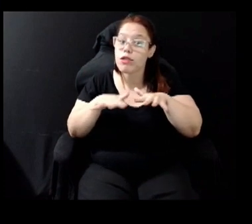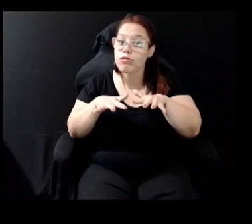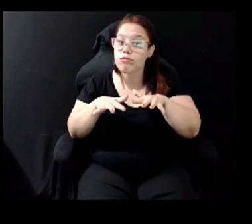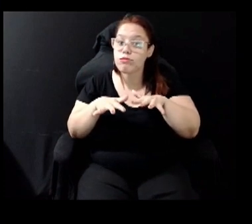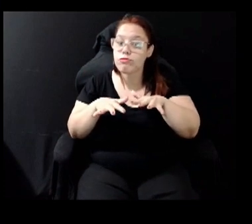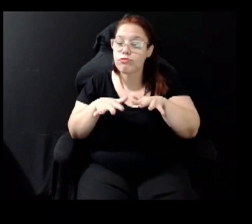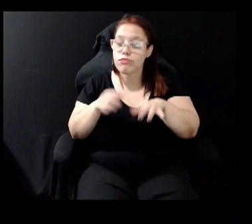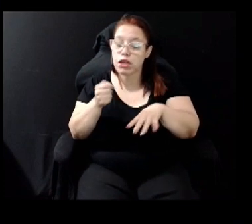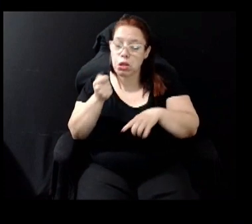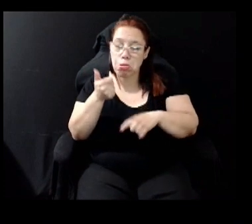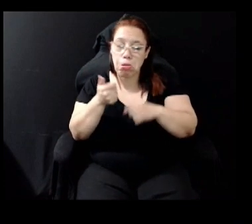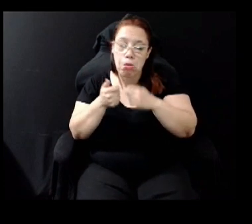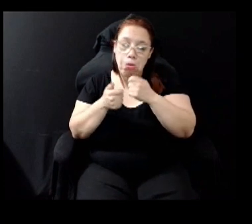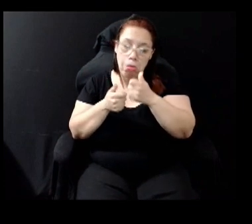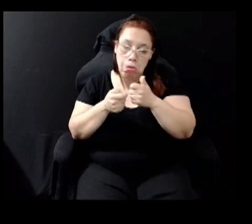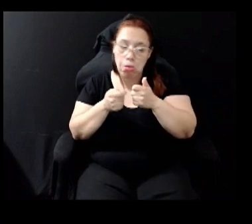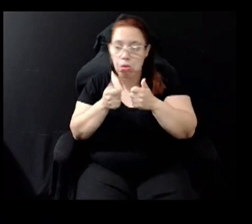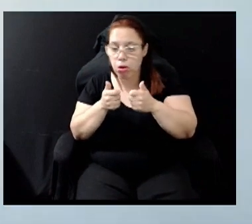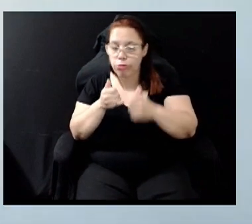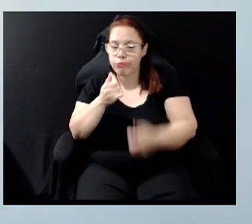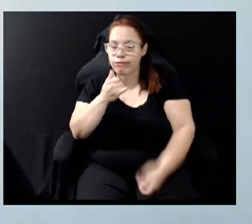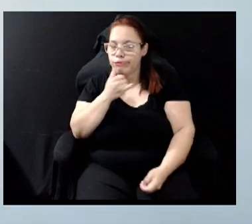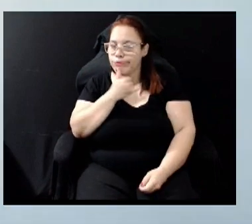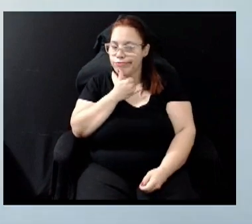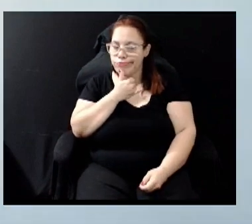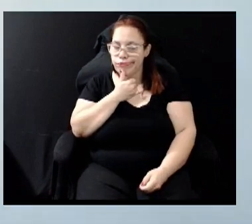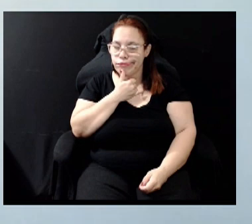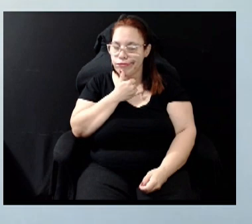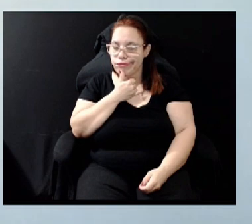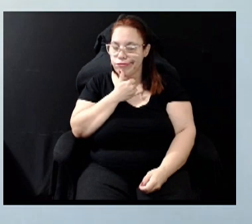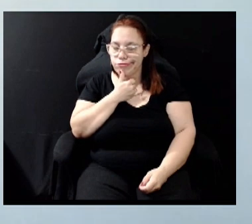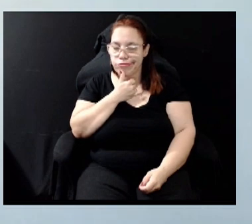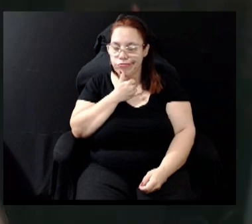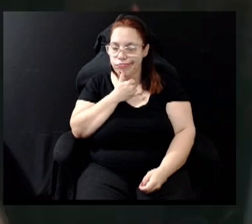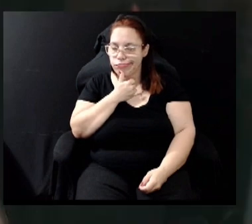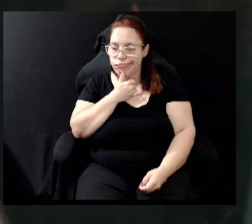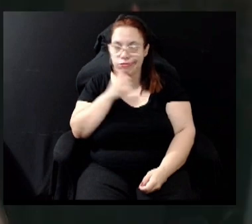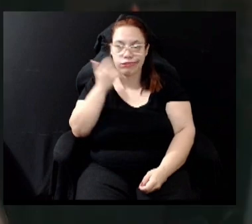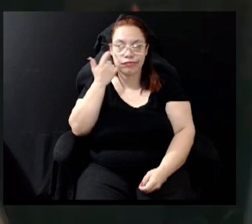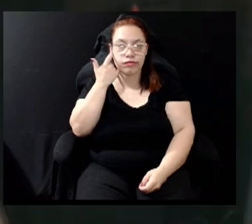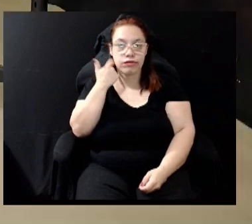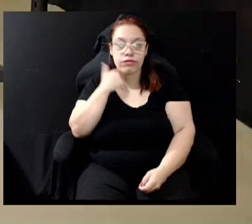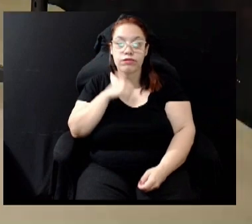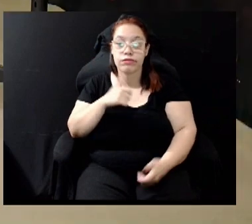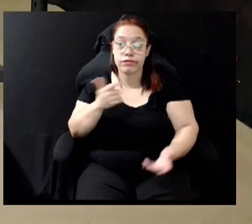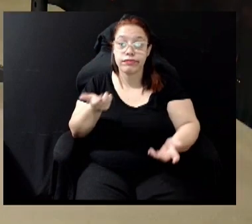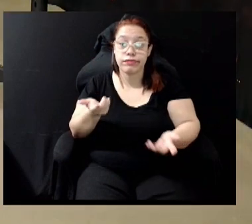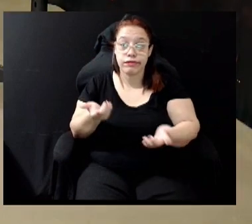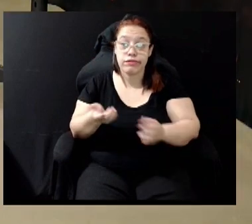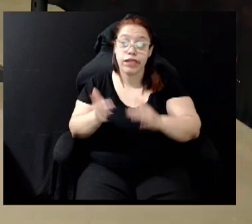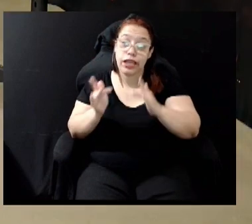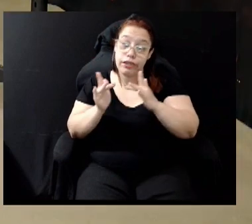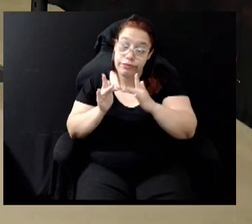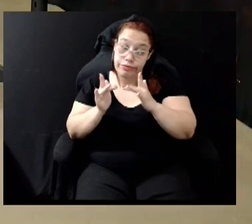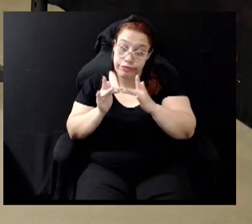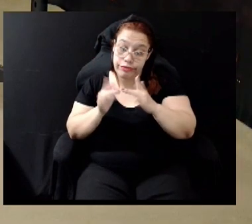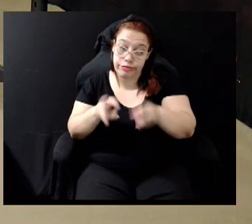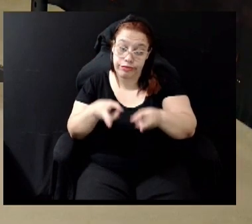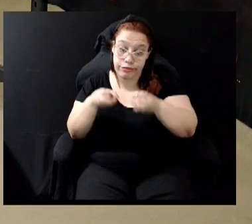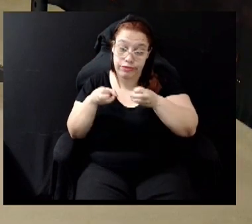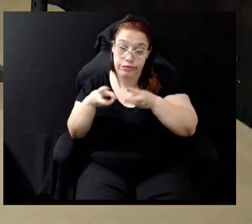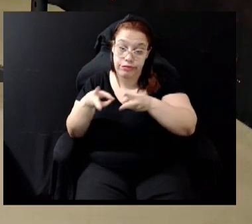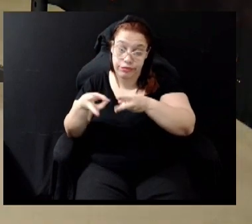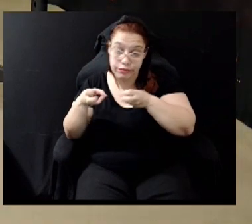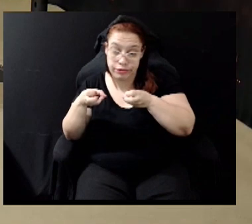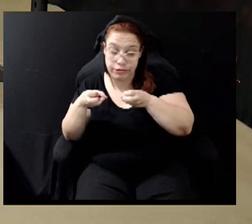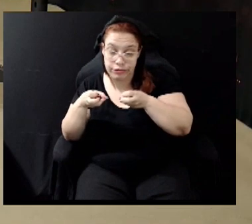hoje, infelizmente. Né? Pelo modo verdade. De viver. Entende? Até essa conexão, a gente percebe que as relações hoje,